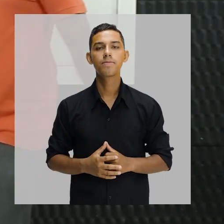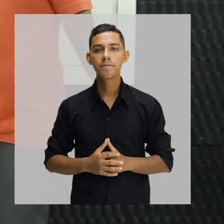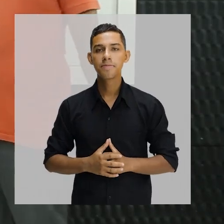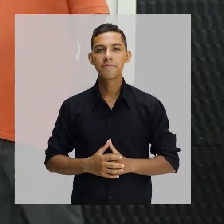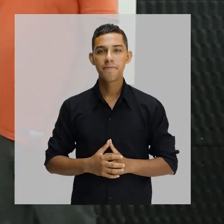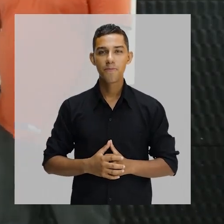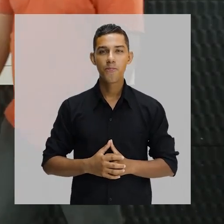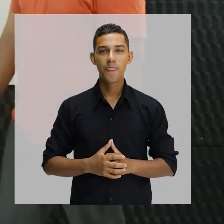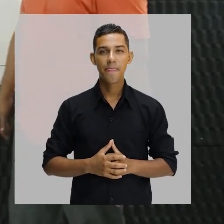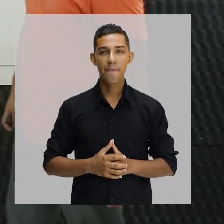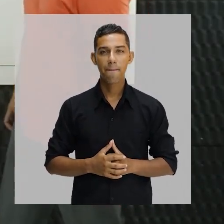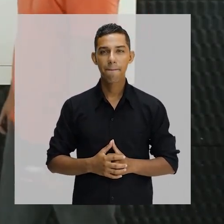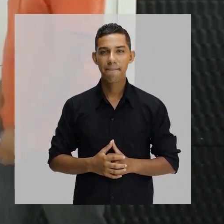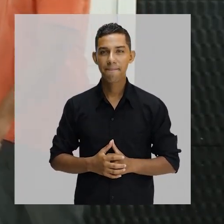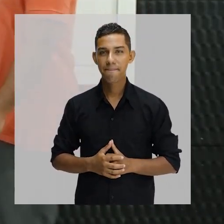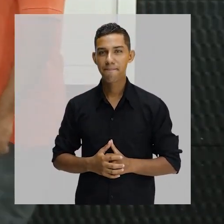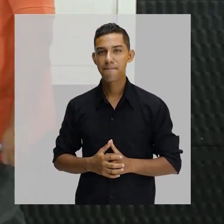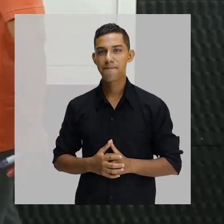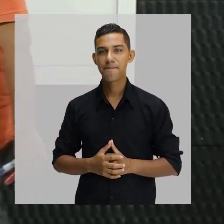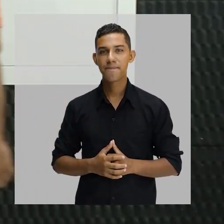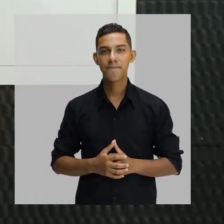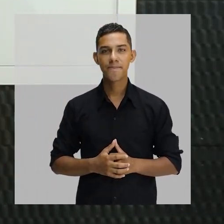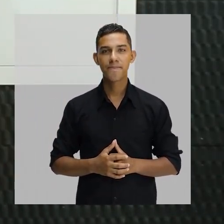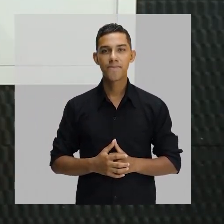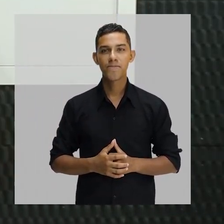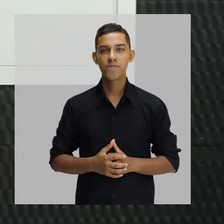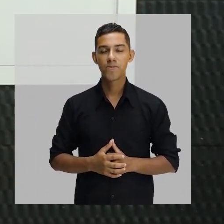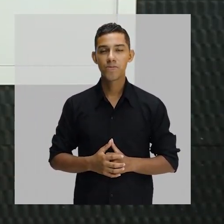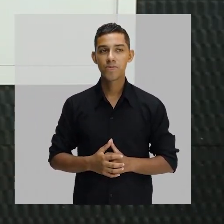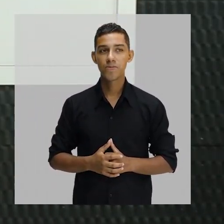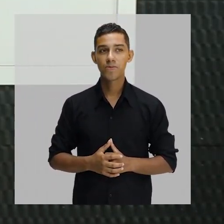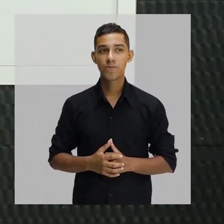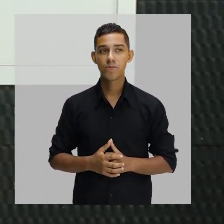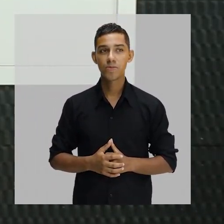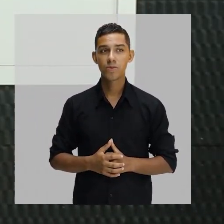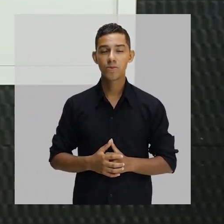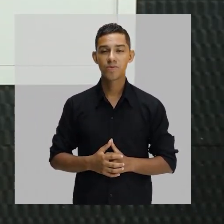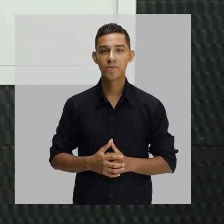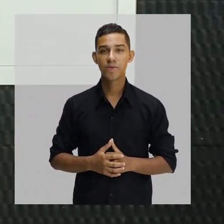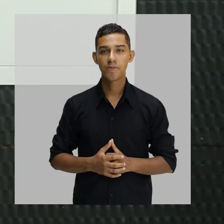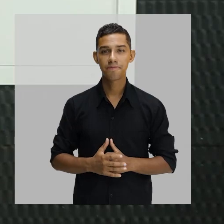36, certo? 6 vezes 8